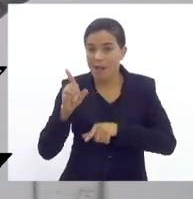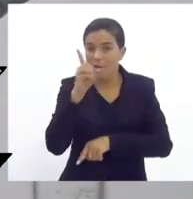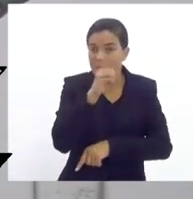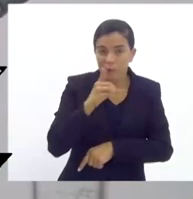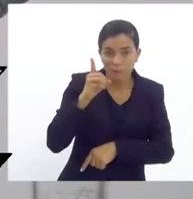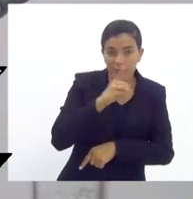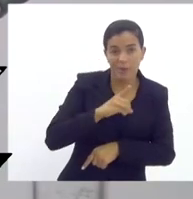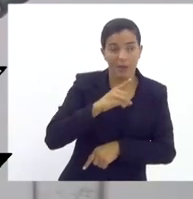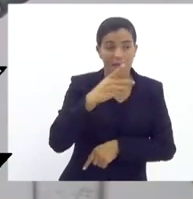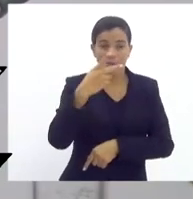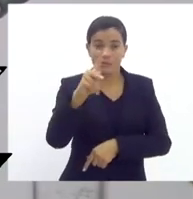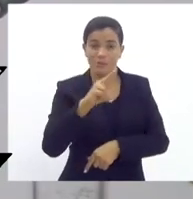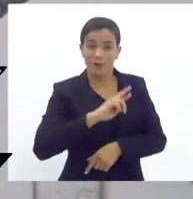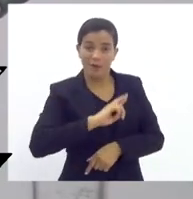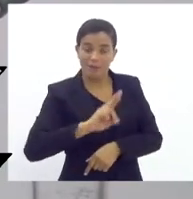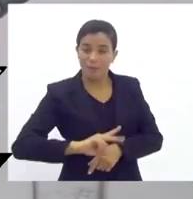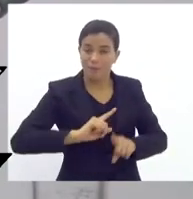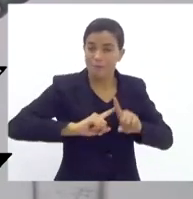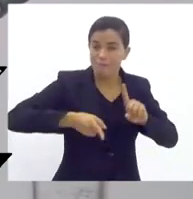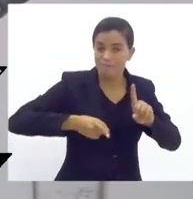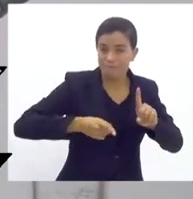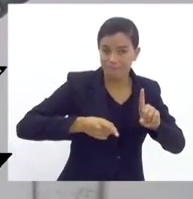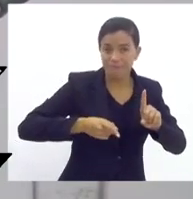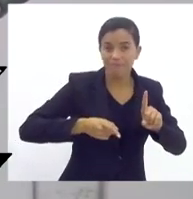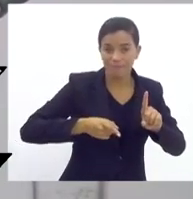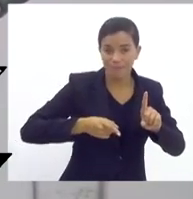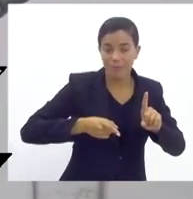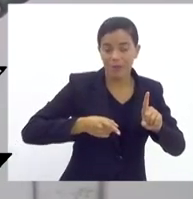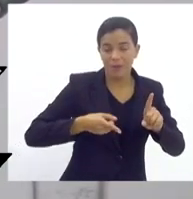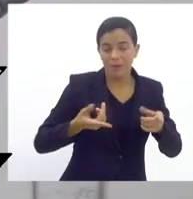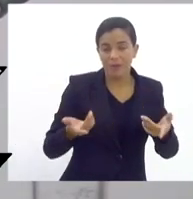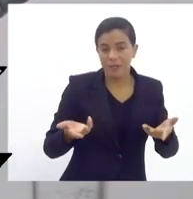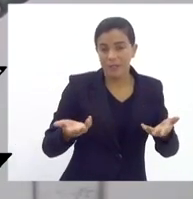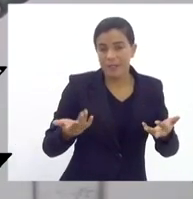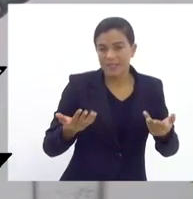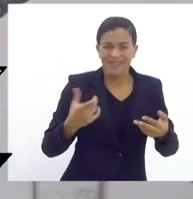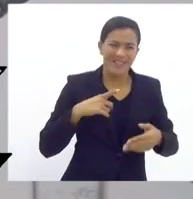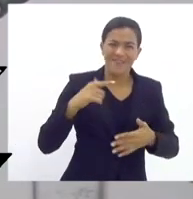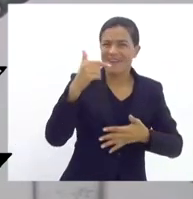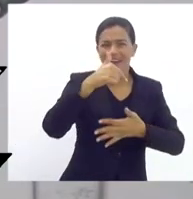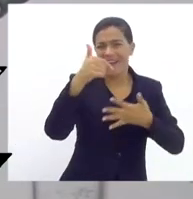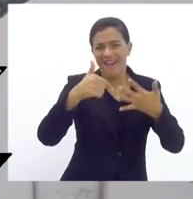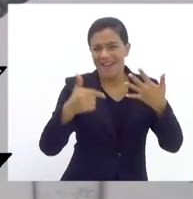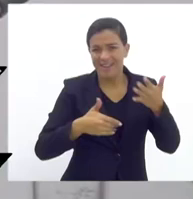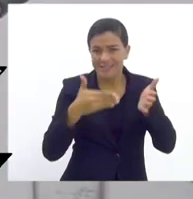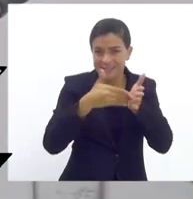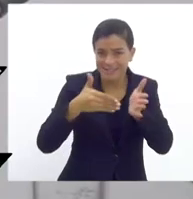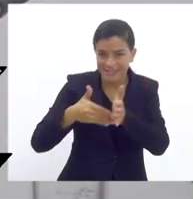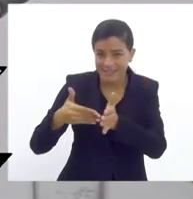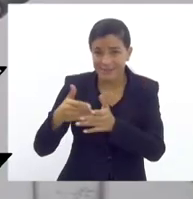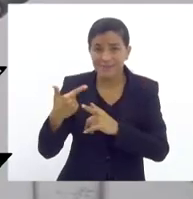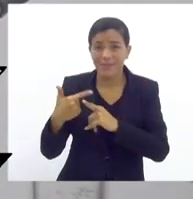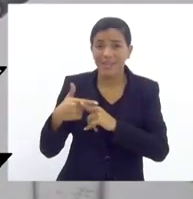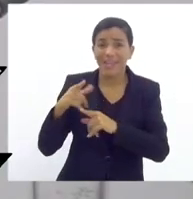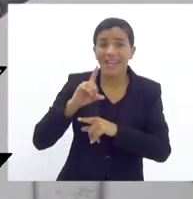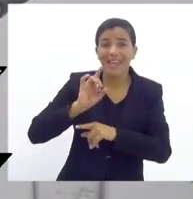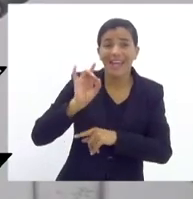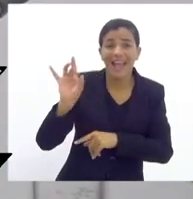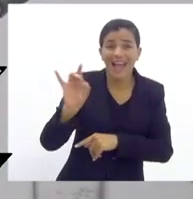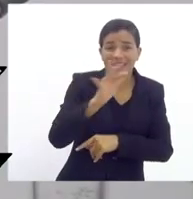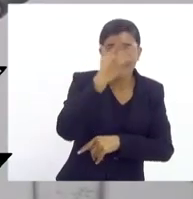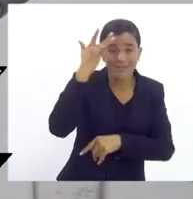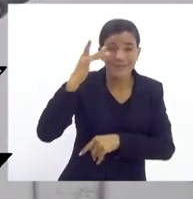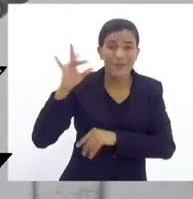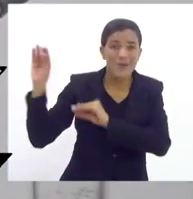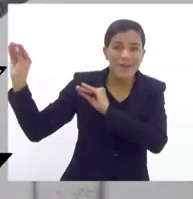sua religião não te permite de tem várias baieras porque cara Imigrante Vem de um país diferente